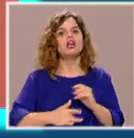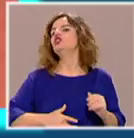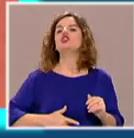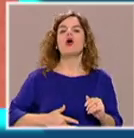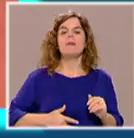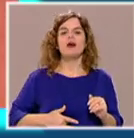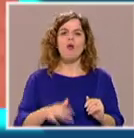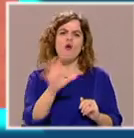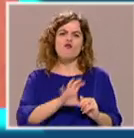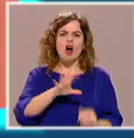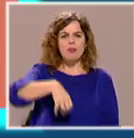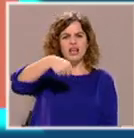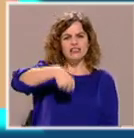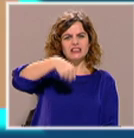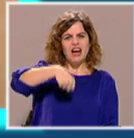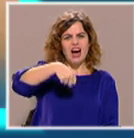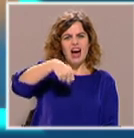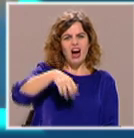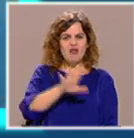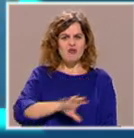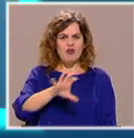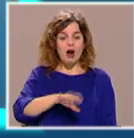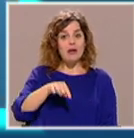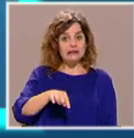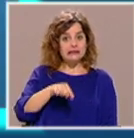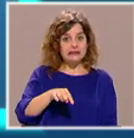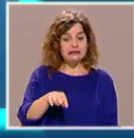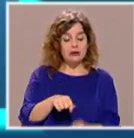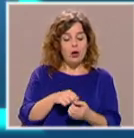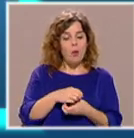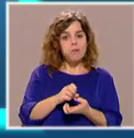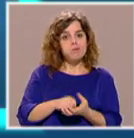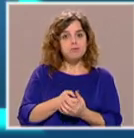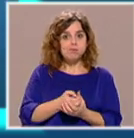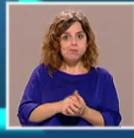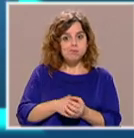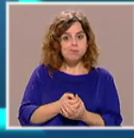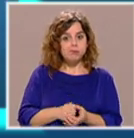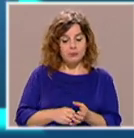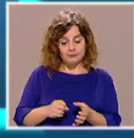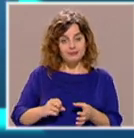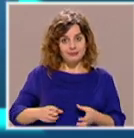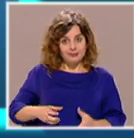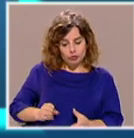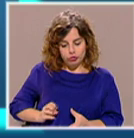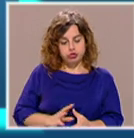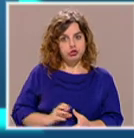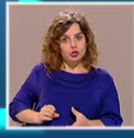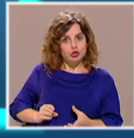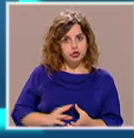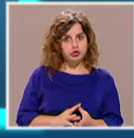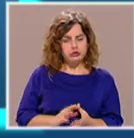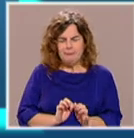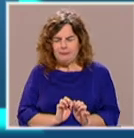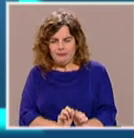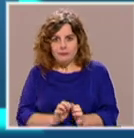órgão em forma de saco. Aí, o bolo alimentar é misturado com o suco gástrico, que contém ácido e que vai